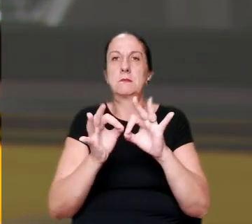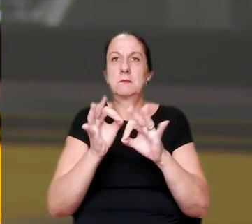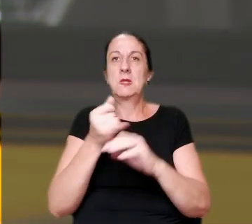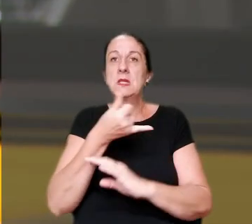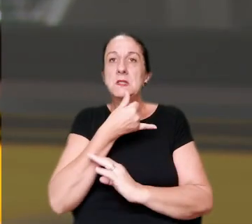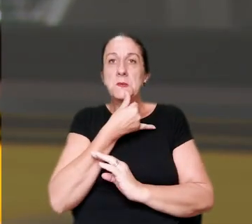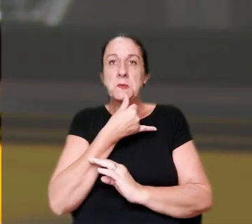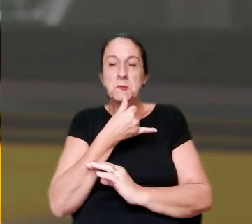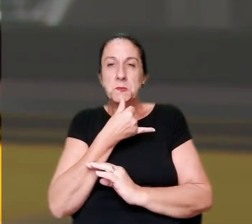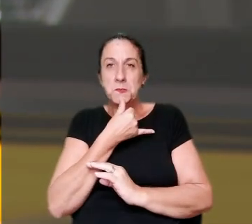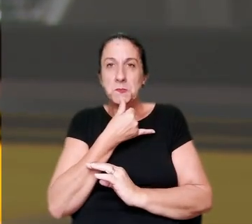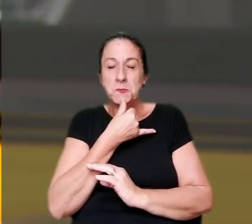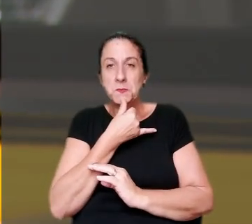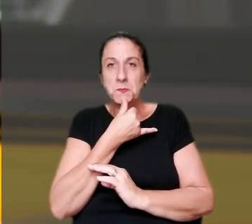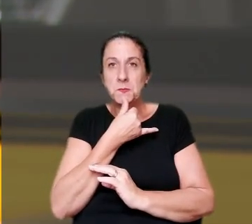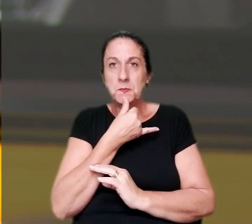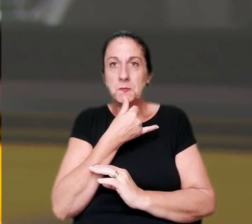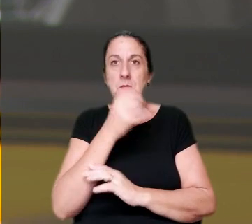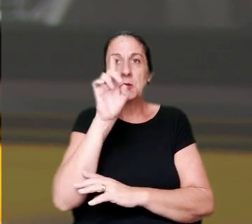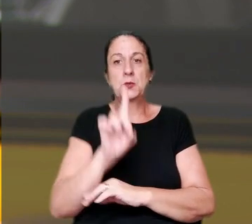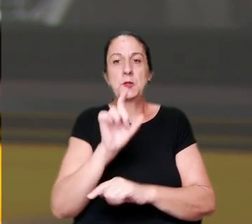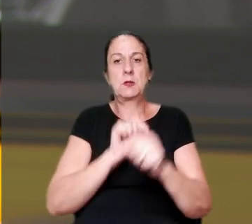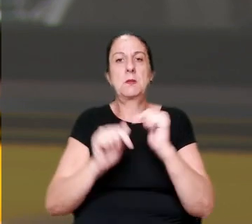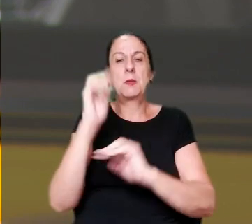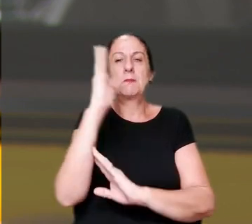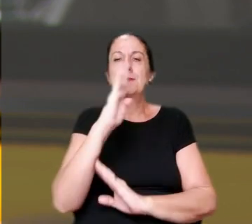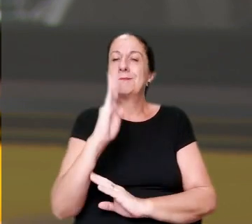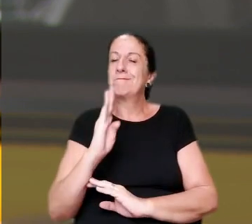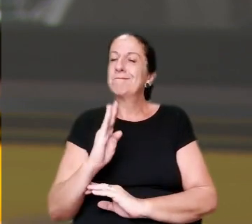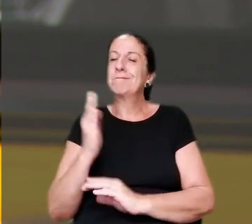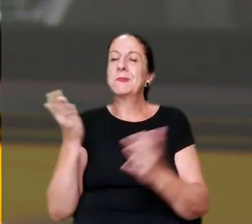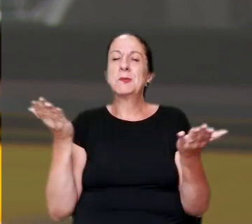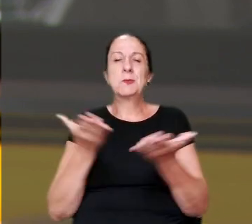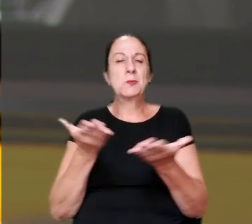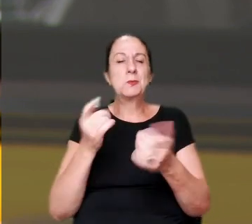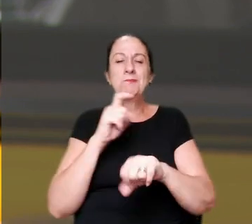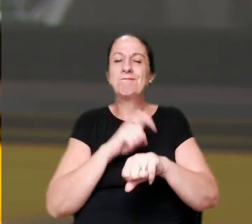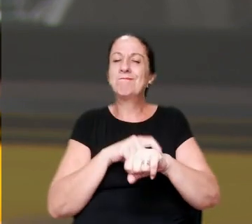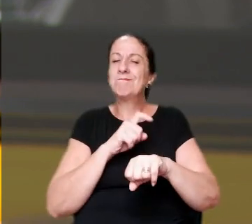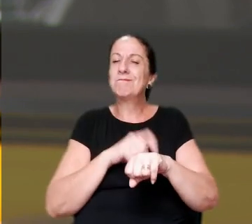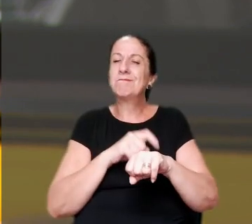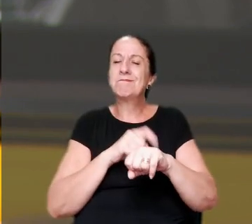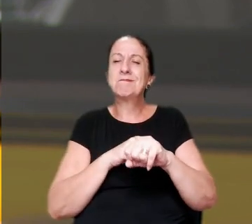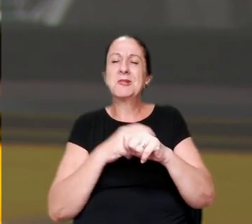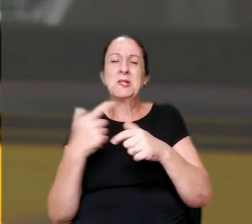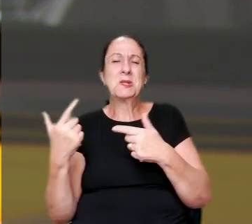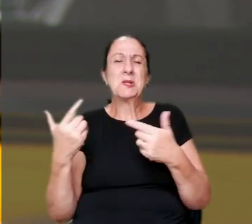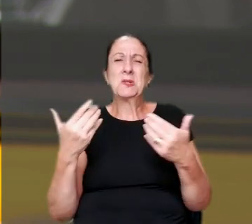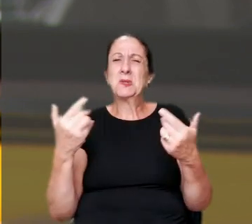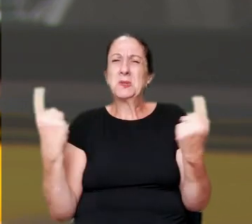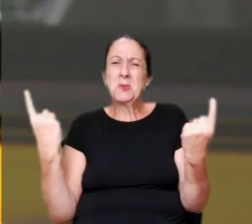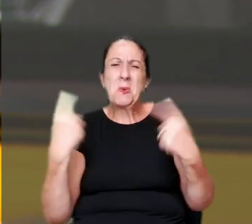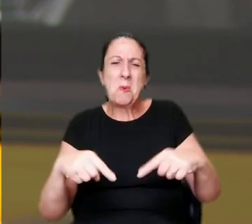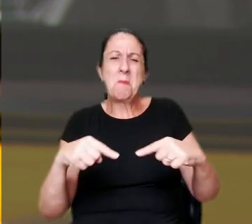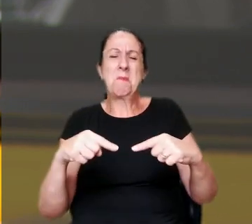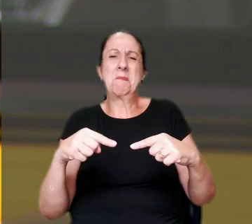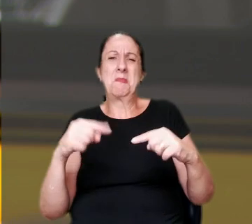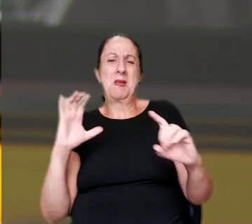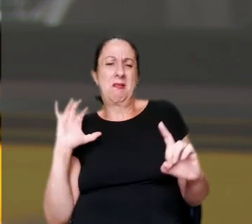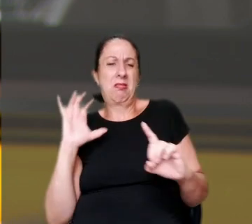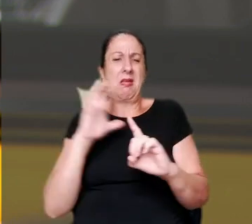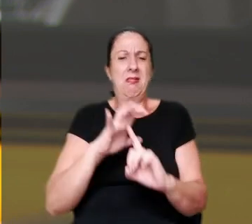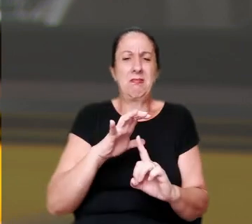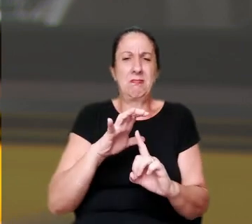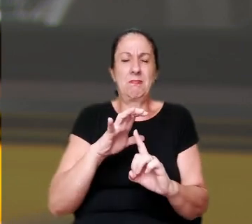jurídica. Infelizmente, né, o direito do trabalho no Brasil está passando hoje por um combate, um